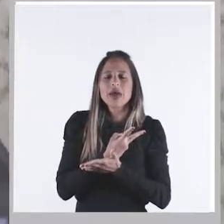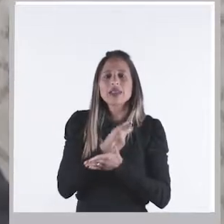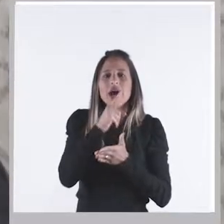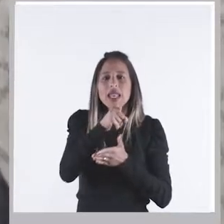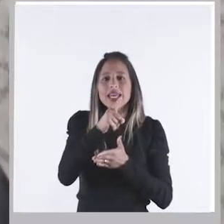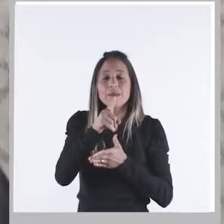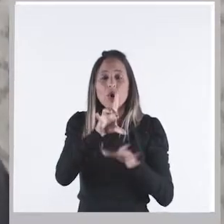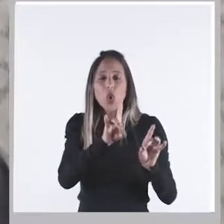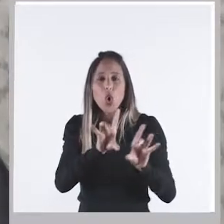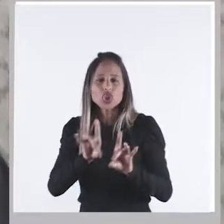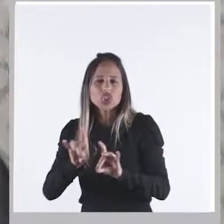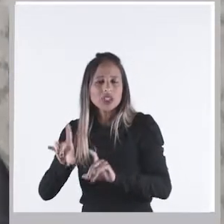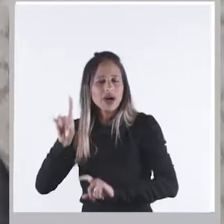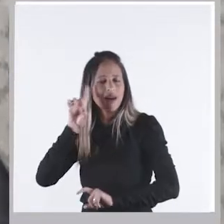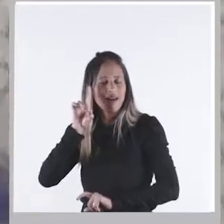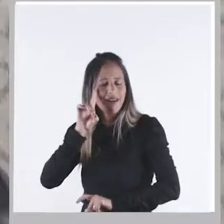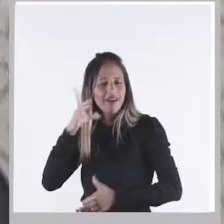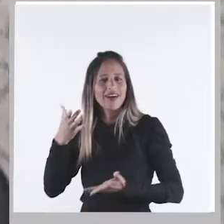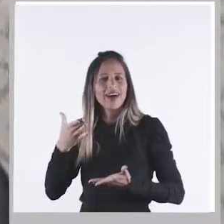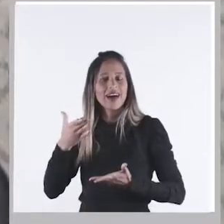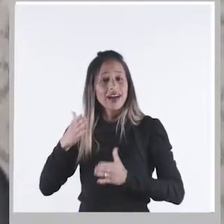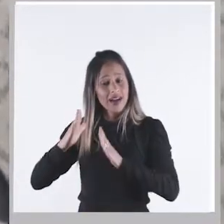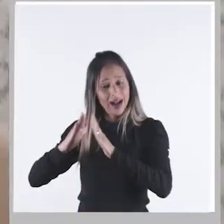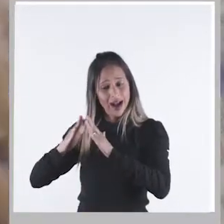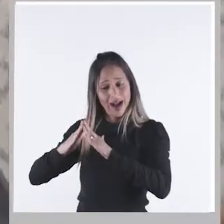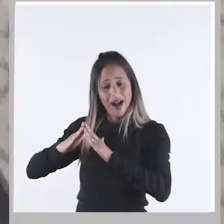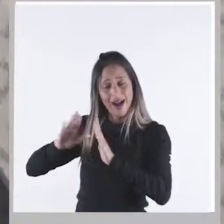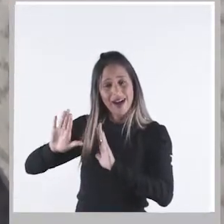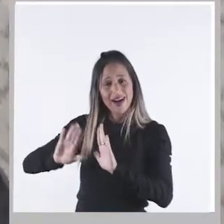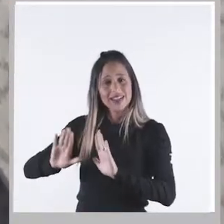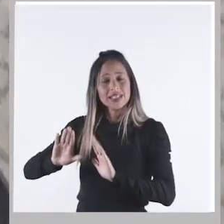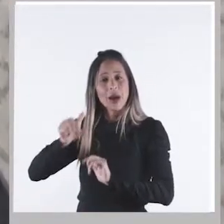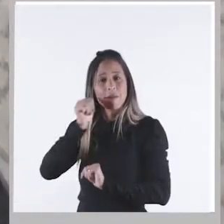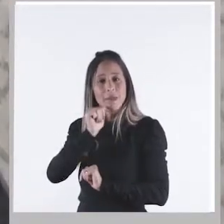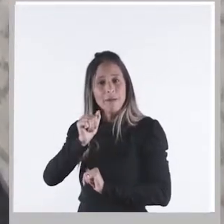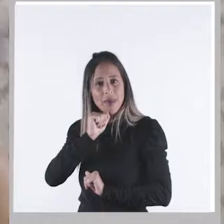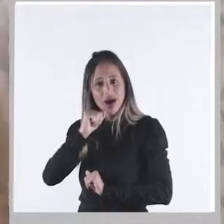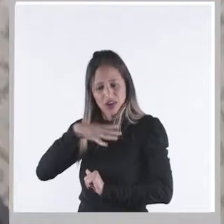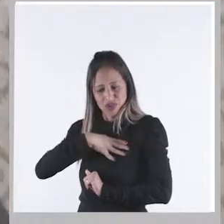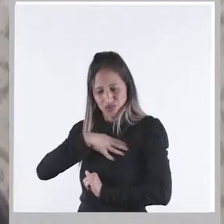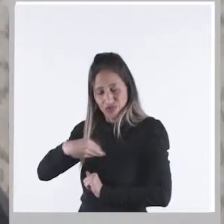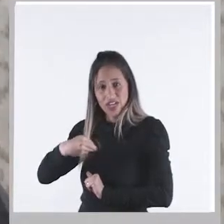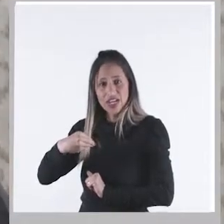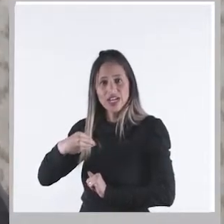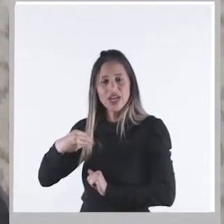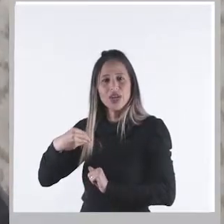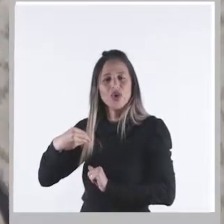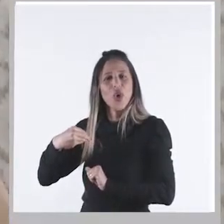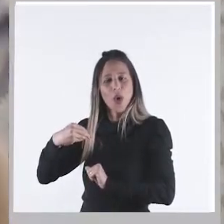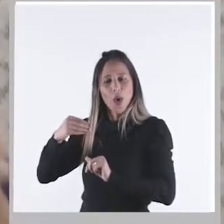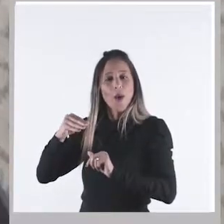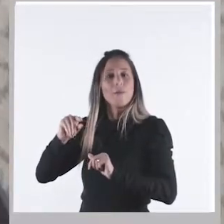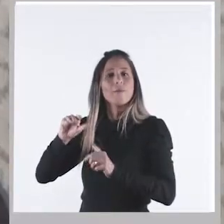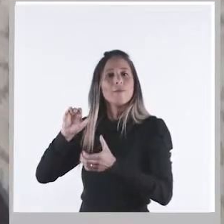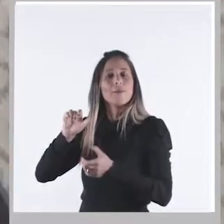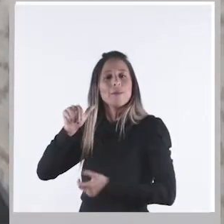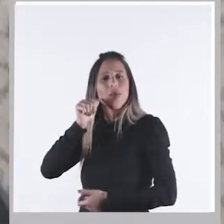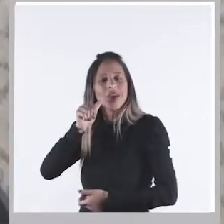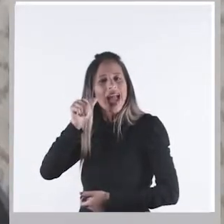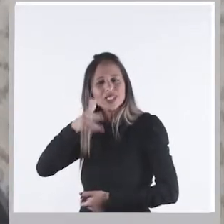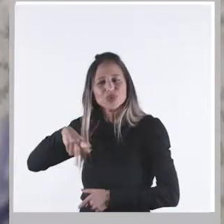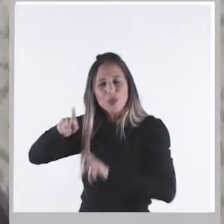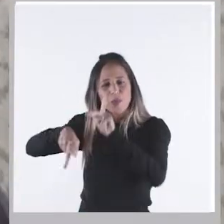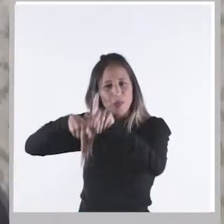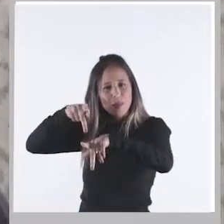meu cotidiano, né? de dona de casa, de mãe, de filho, de mulher do povo,